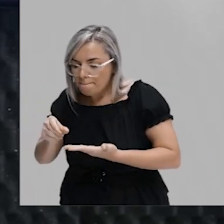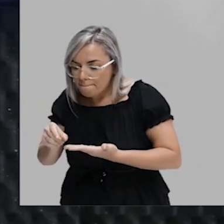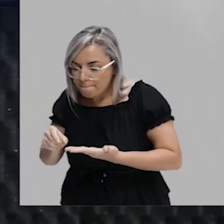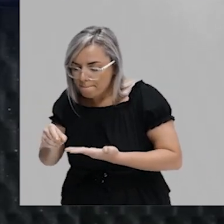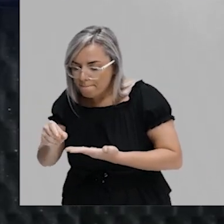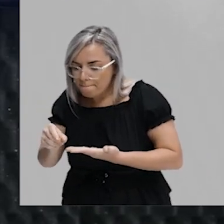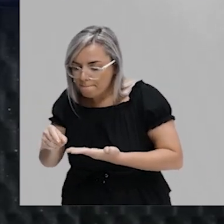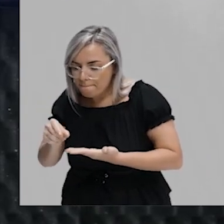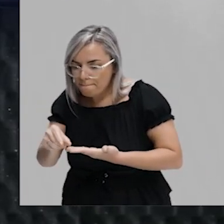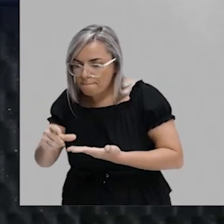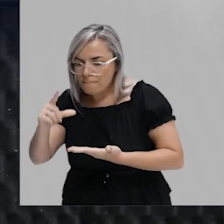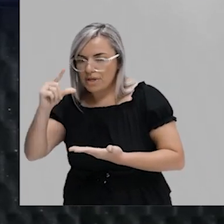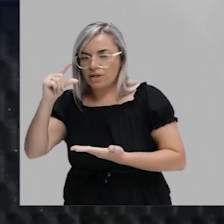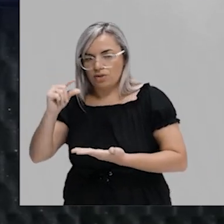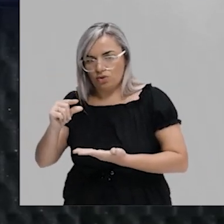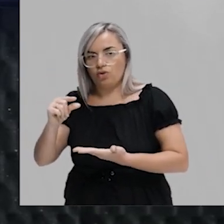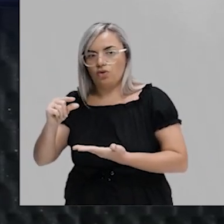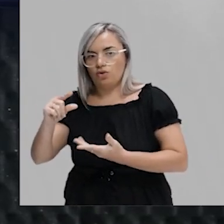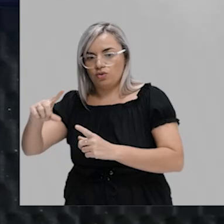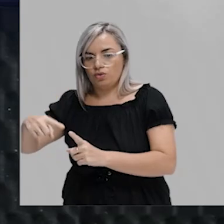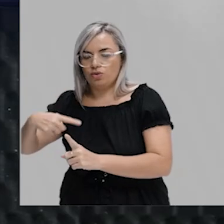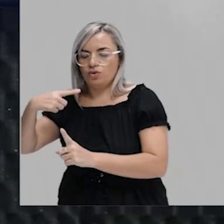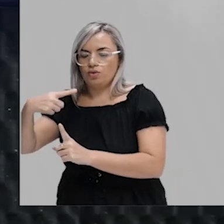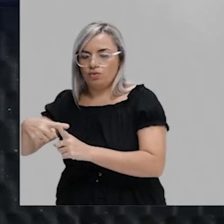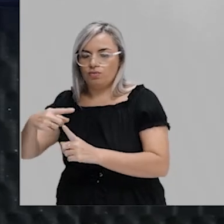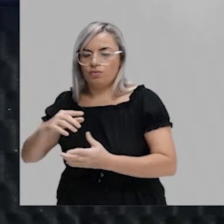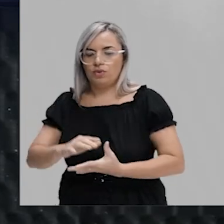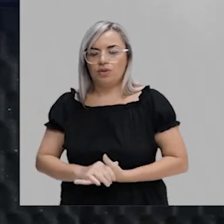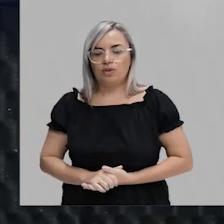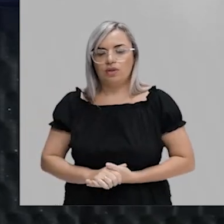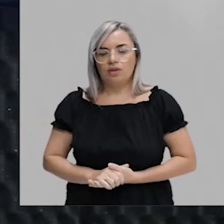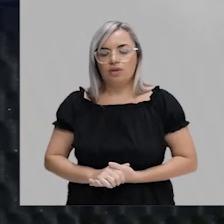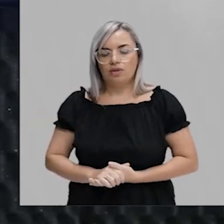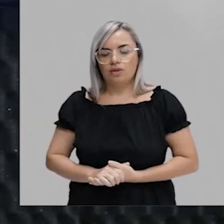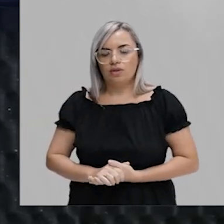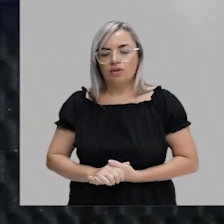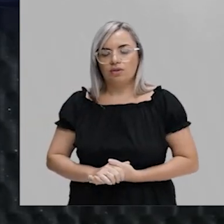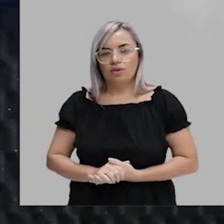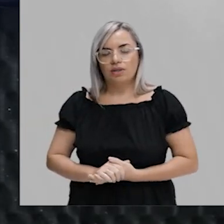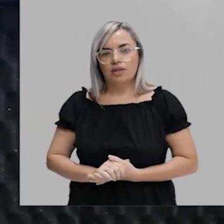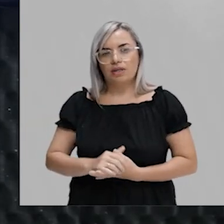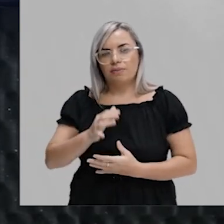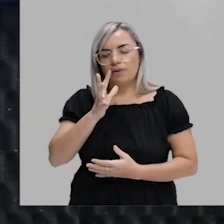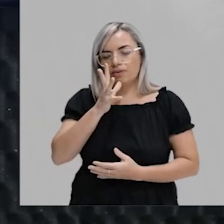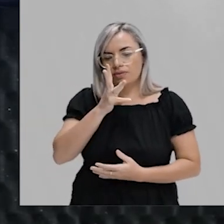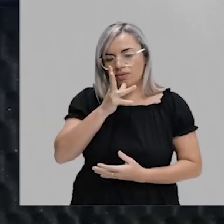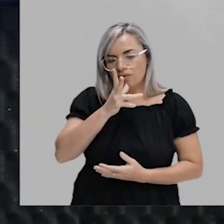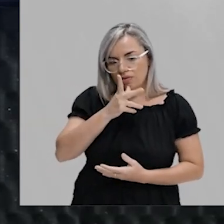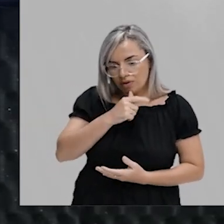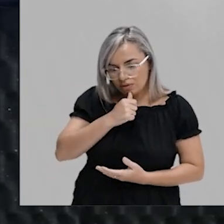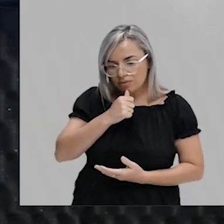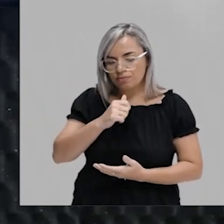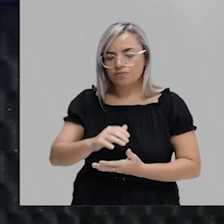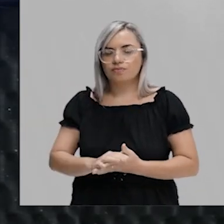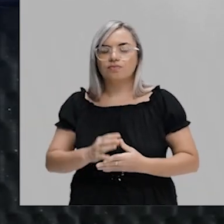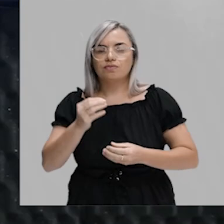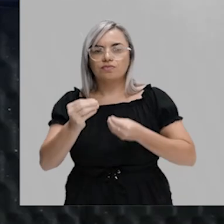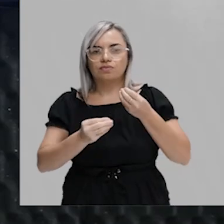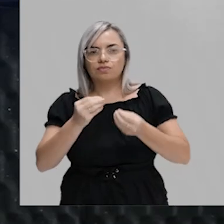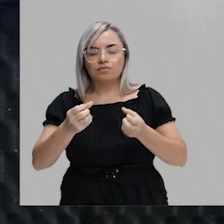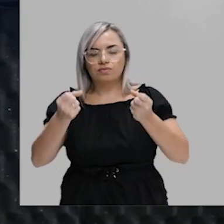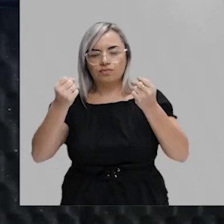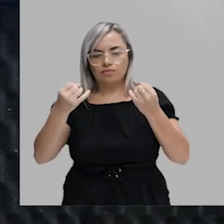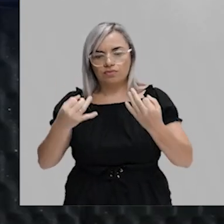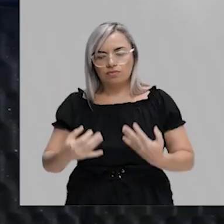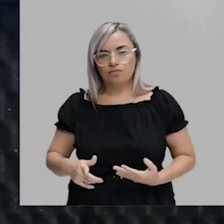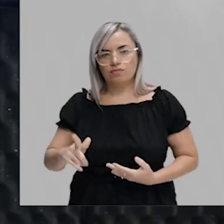nessas barras que estão aqui para trás eu vou encontrar fragmentos maiores, porque eles andam mais lentamente, tá? Porque, como eu falei para vocês, o